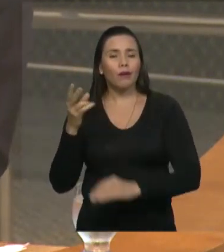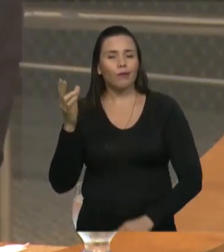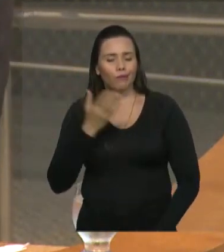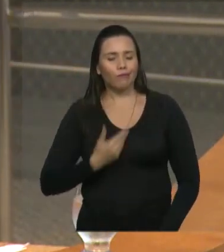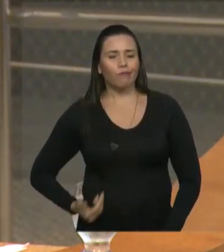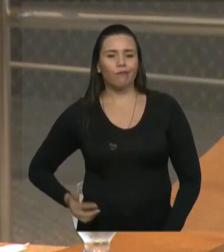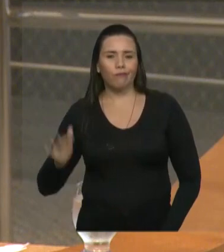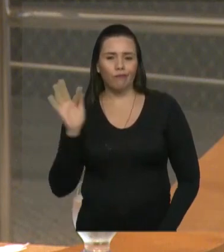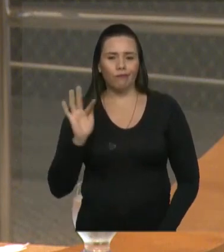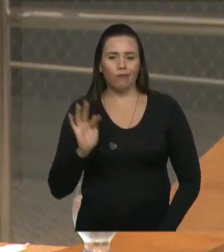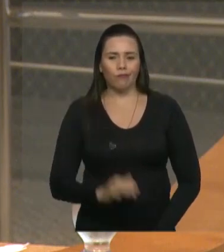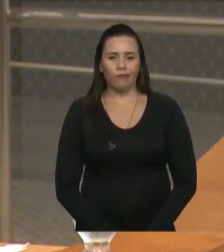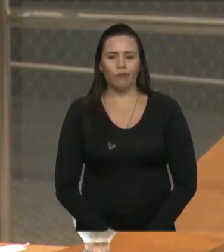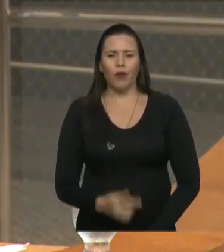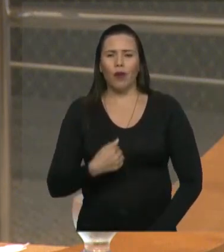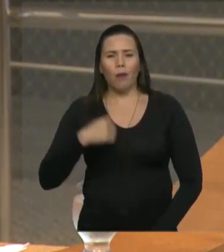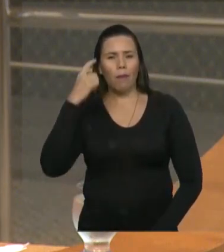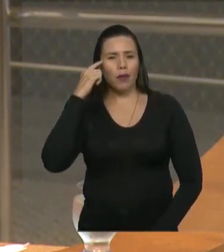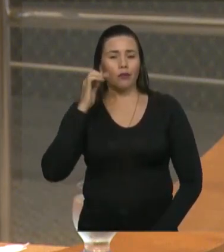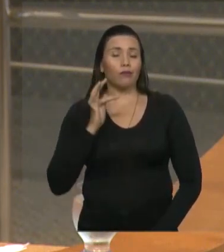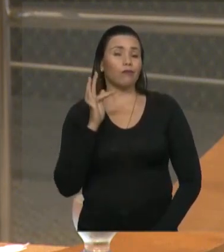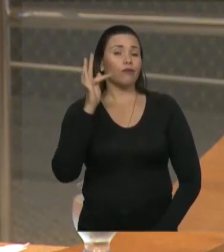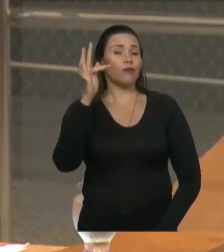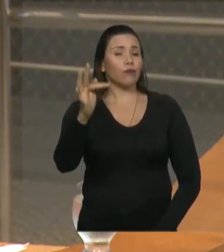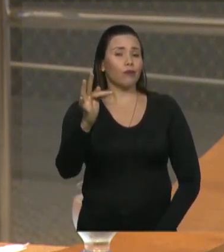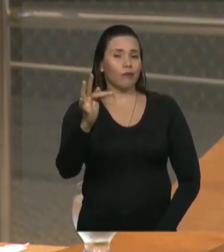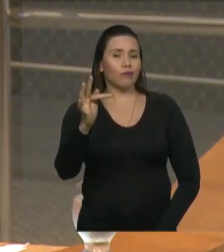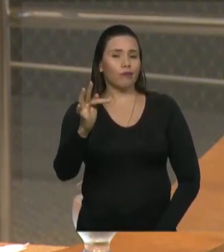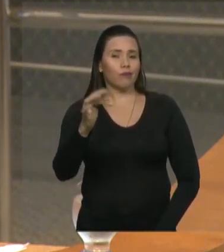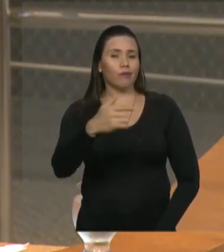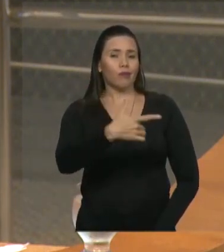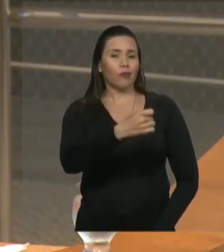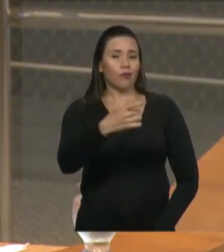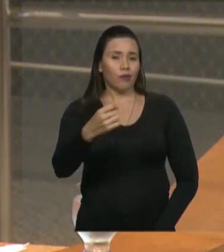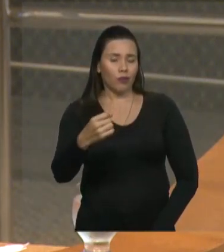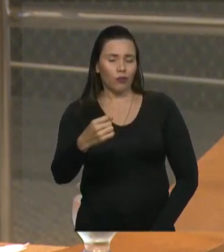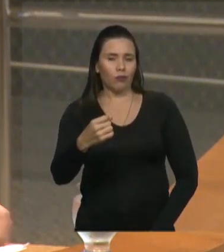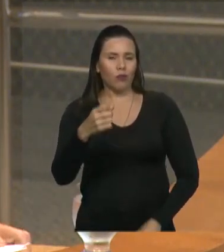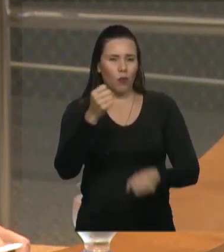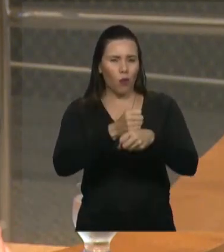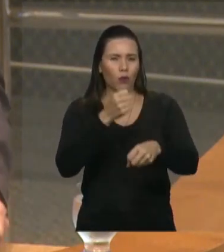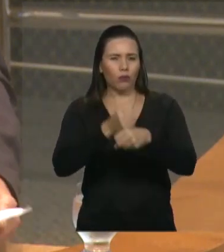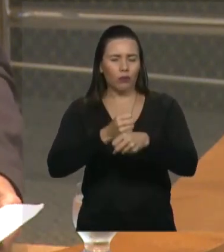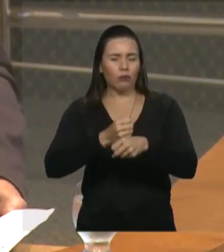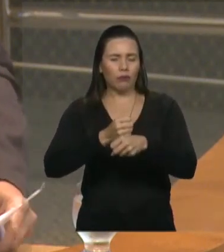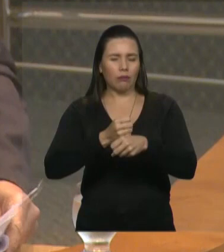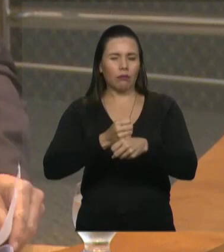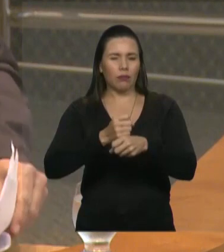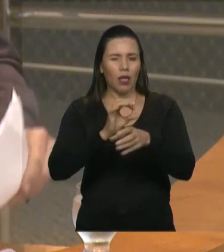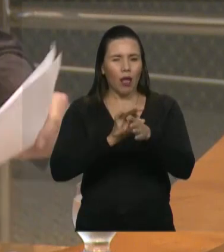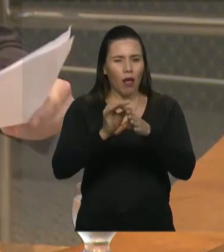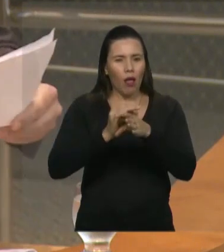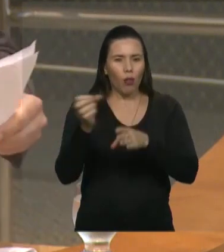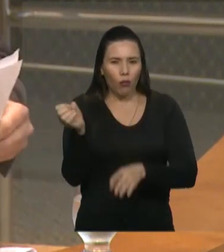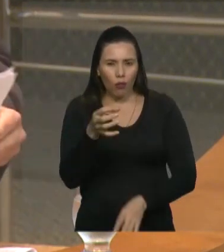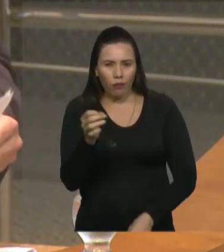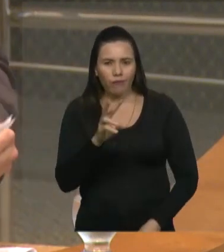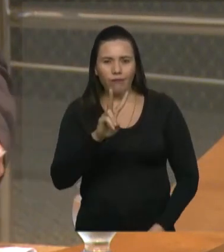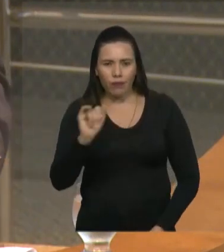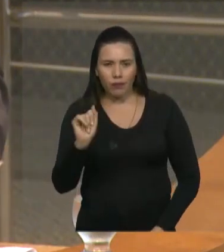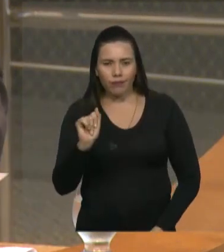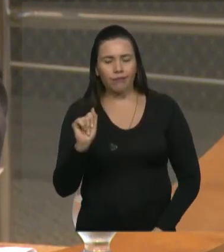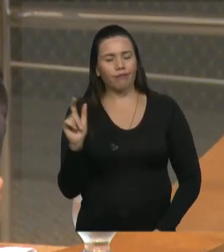ter estrada nova da agora por diante com o governo federal. E antigamente, deputado Hélio, o governo prospectou aqui na